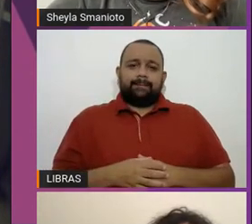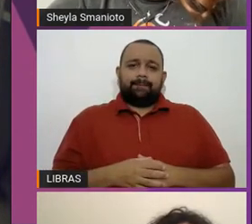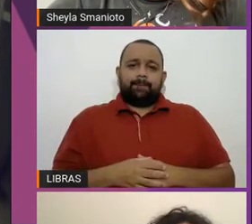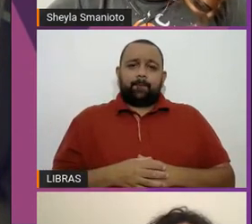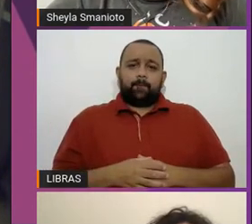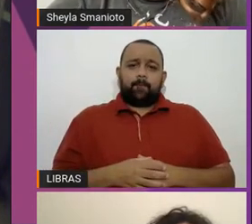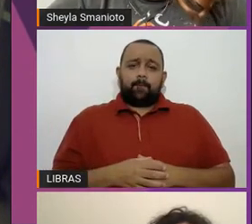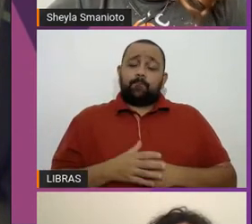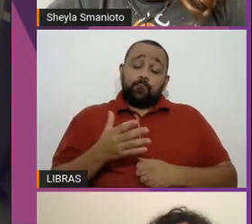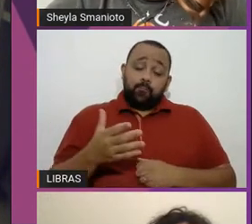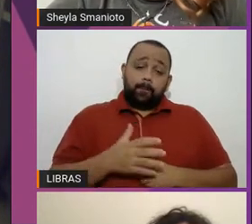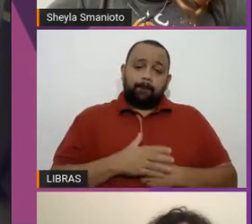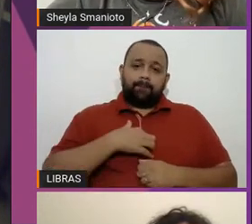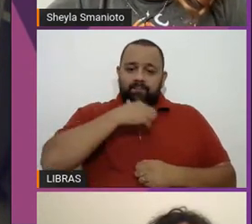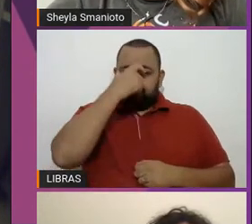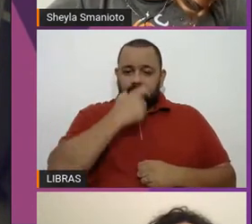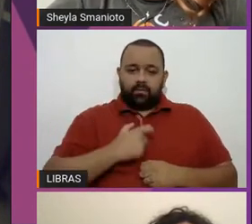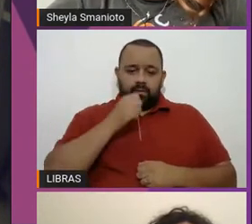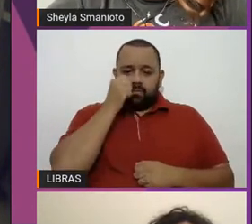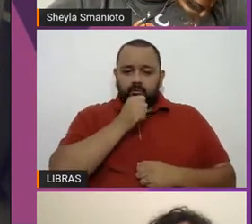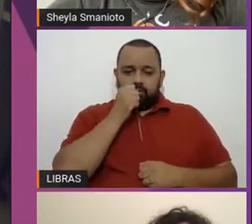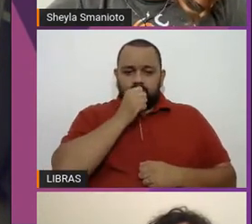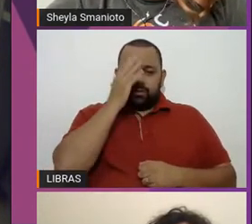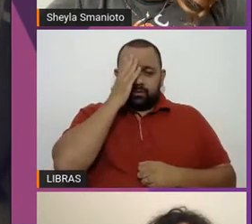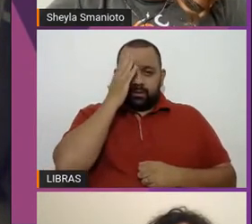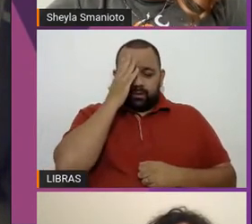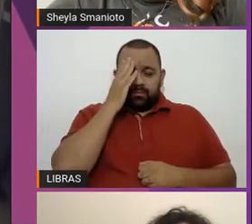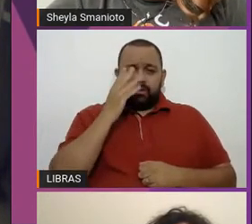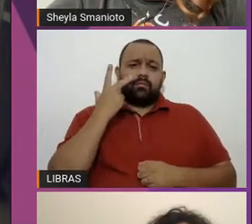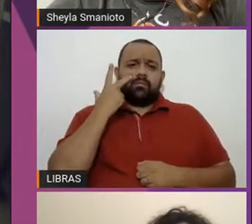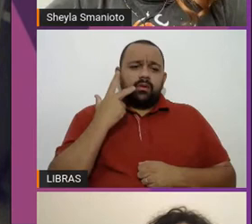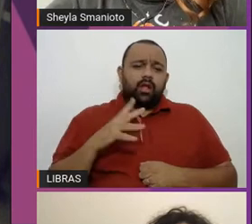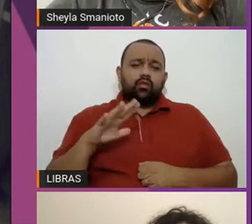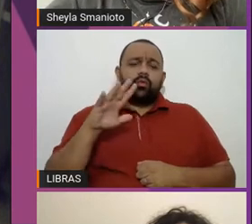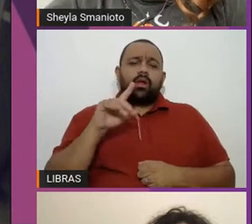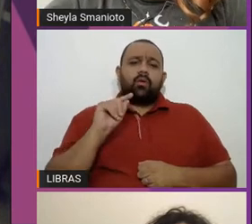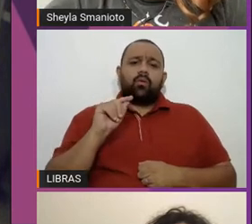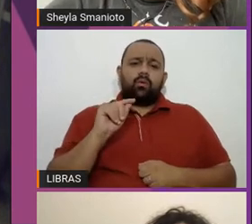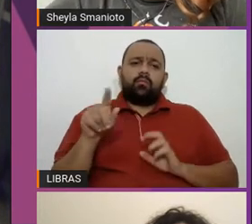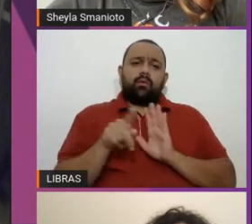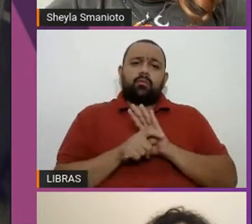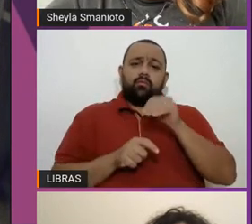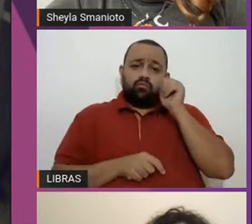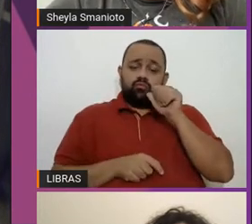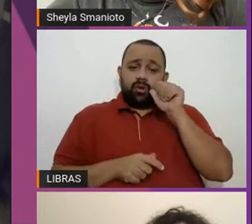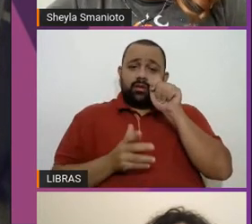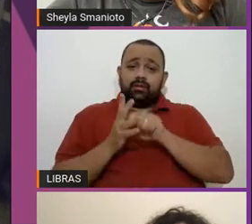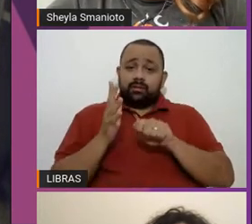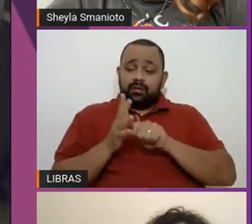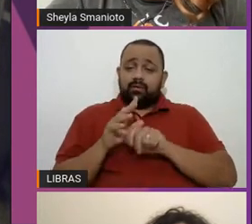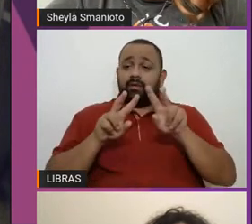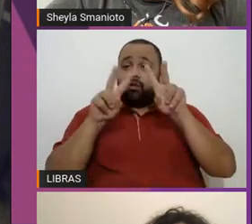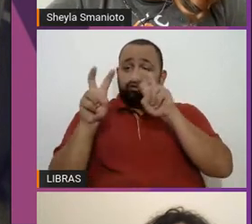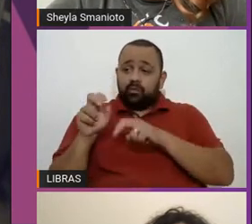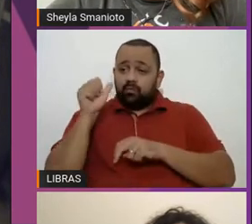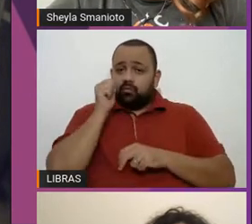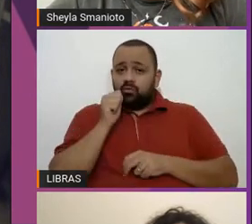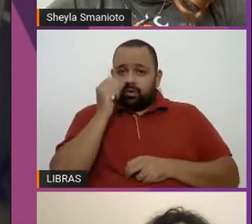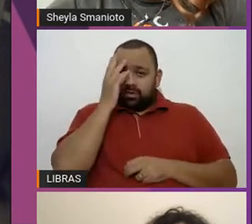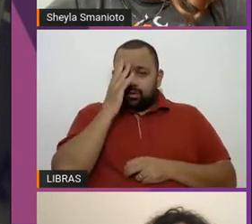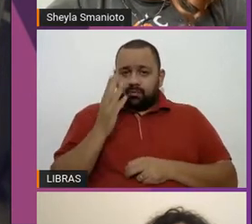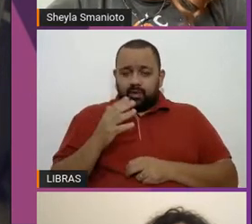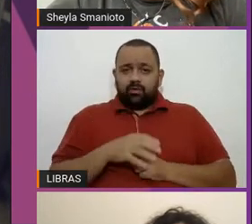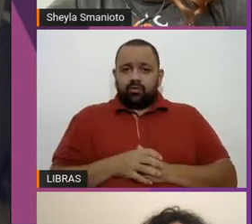tão lado eu sou mulher então é fácil natural sua mulher escreva mais sobre mulheres eu acho